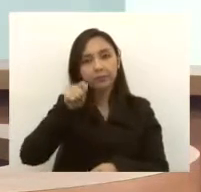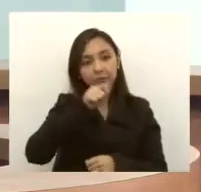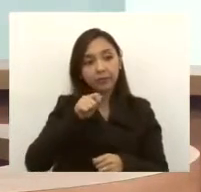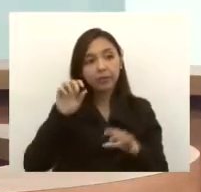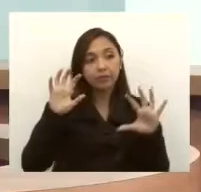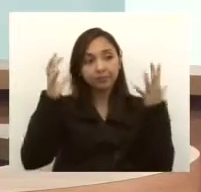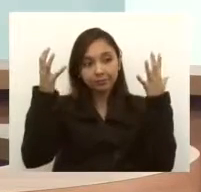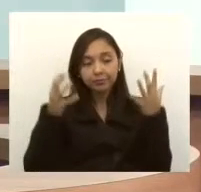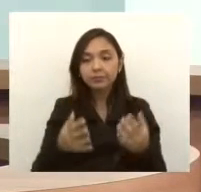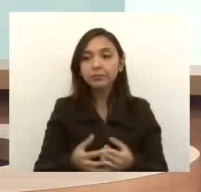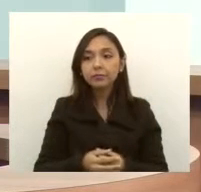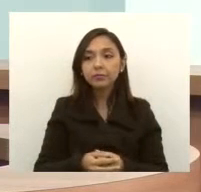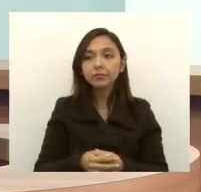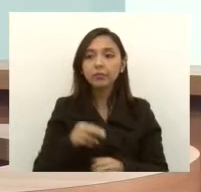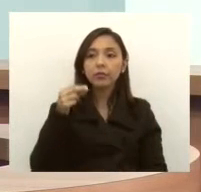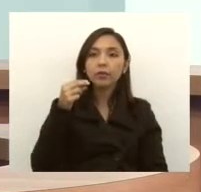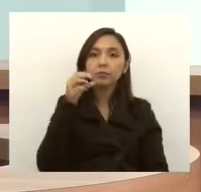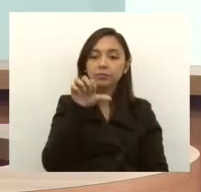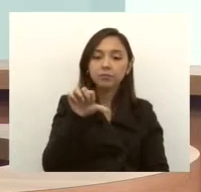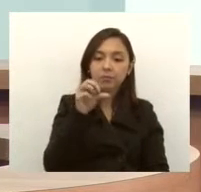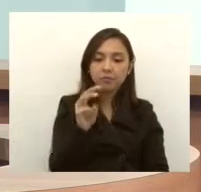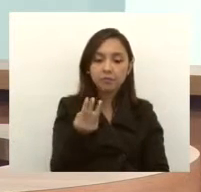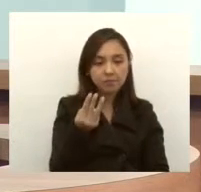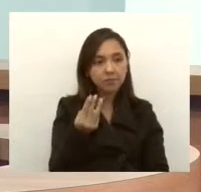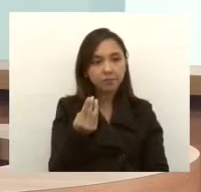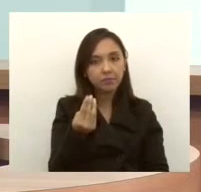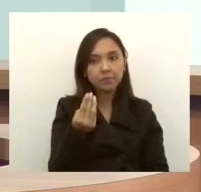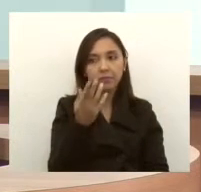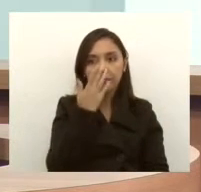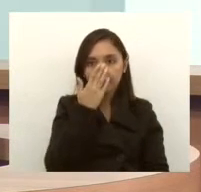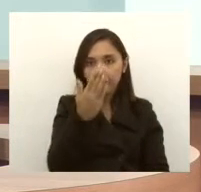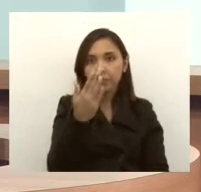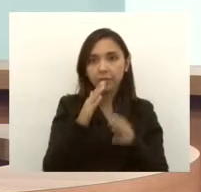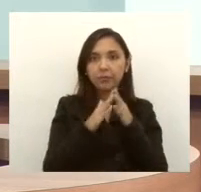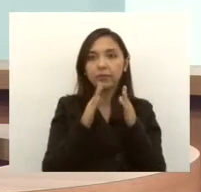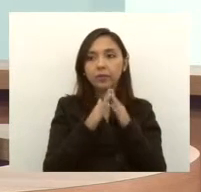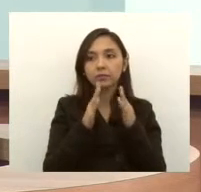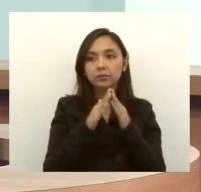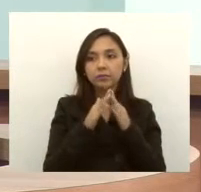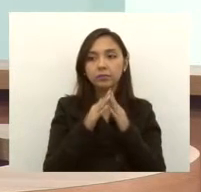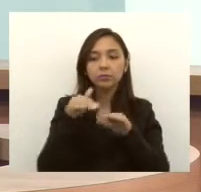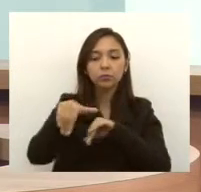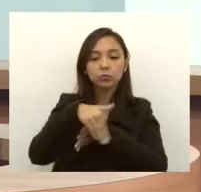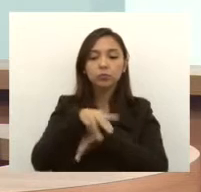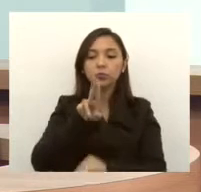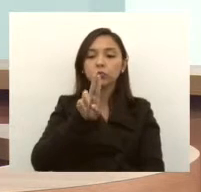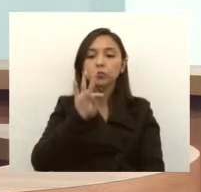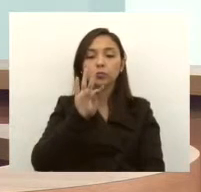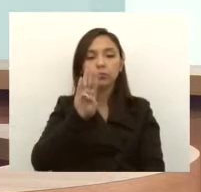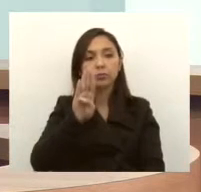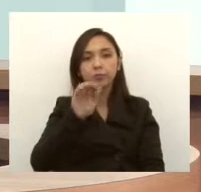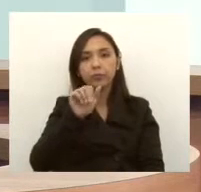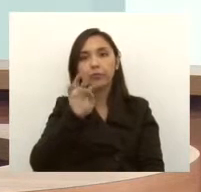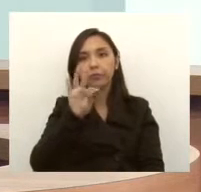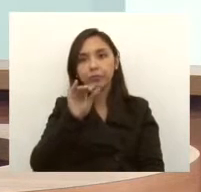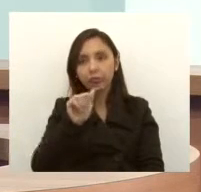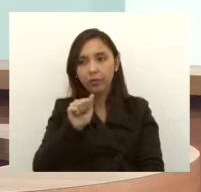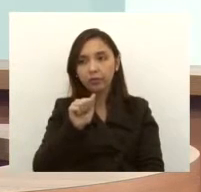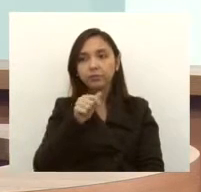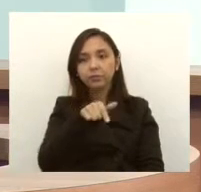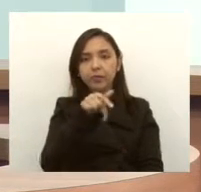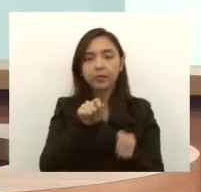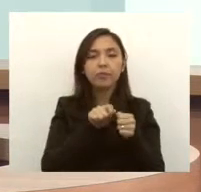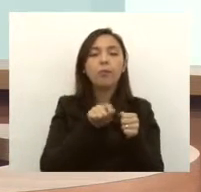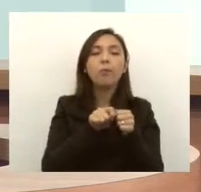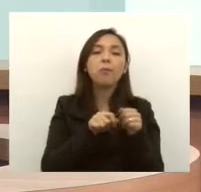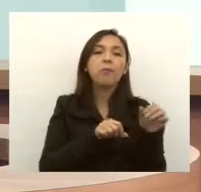Inauguração em 93. Em frente à minha casa, na rua Ubatuba, no Parque Jurema, onde eu fiz